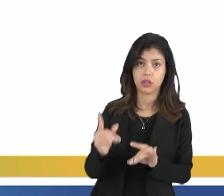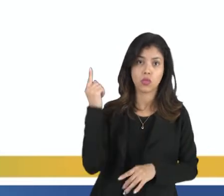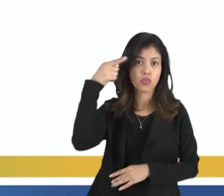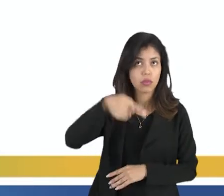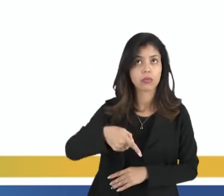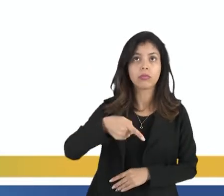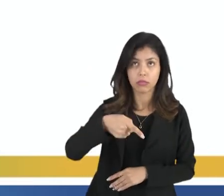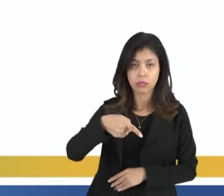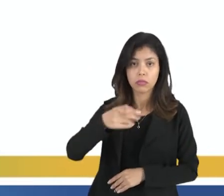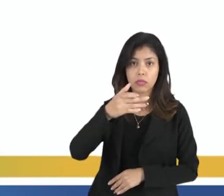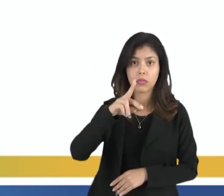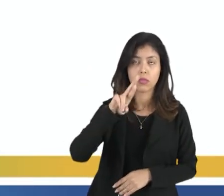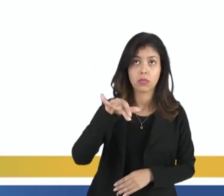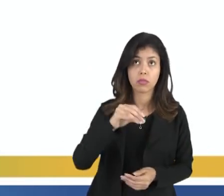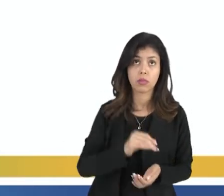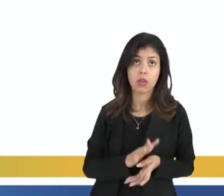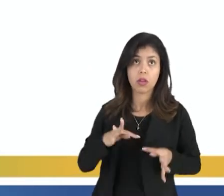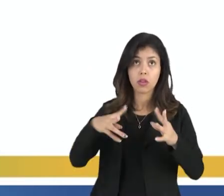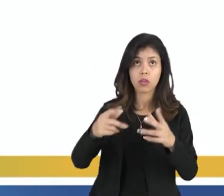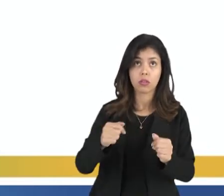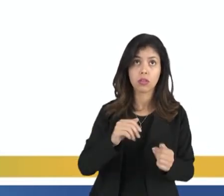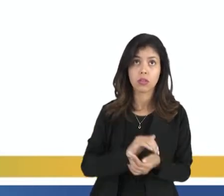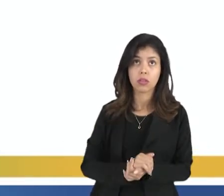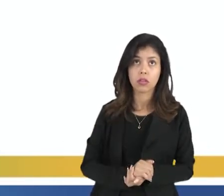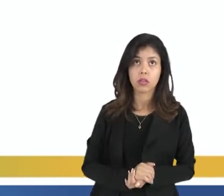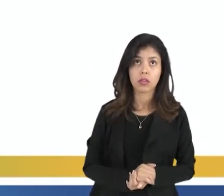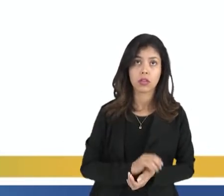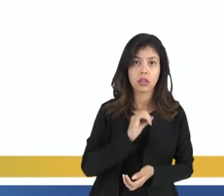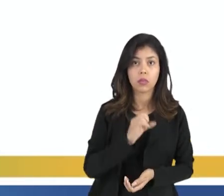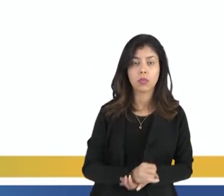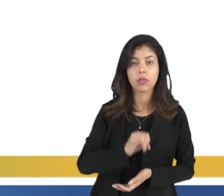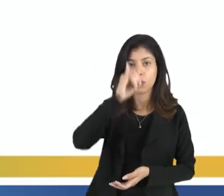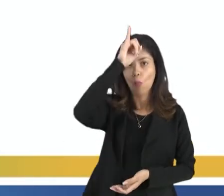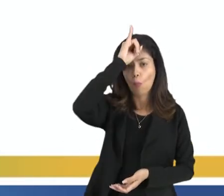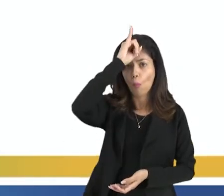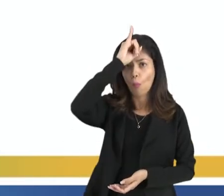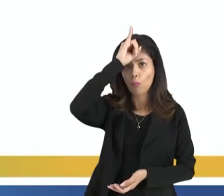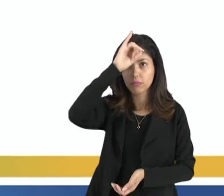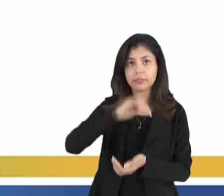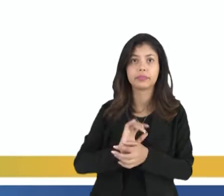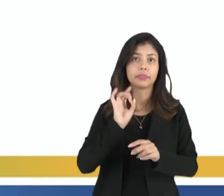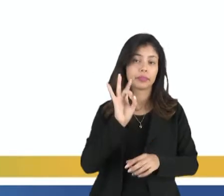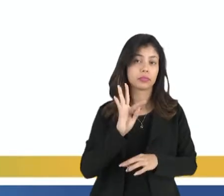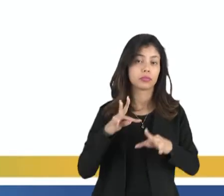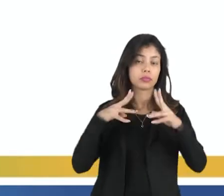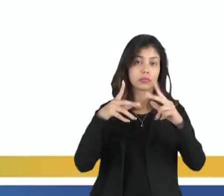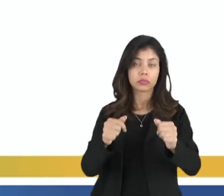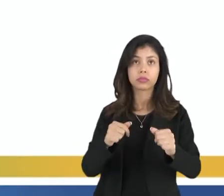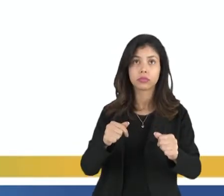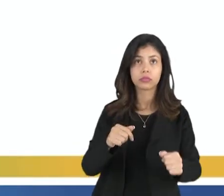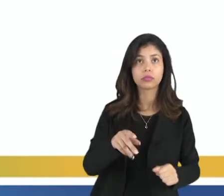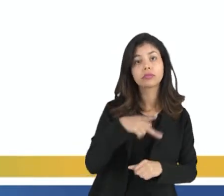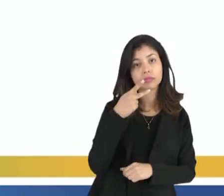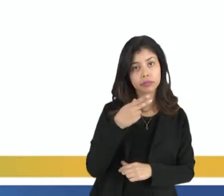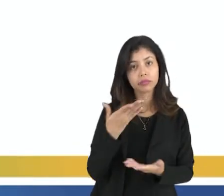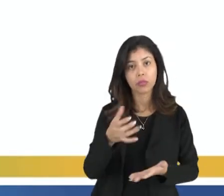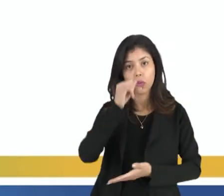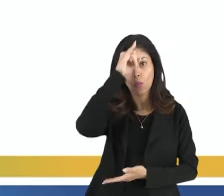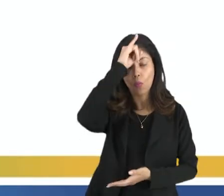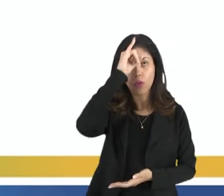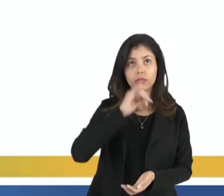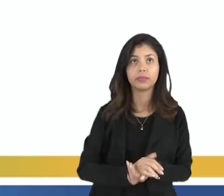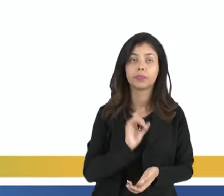julgamento dos conjurados, né, e quase todos foram declarados inocentes, né, só que quase todos foram declarados inocentes,